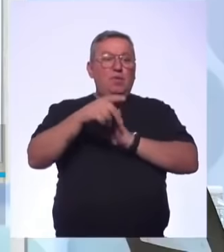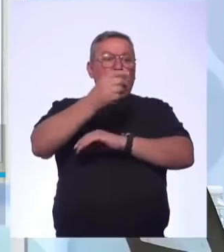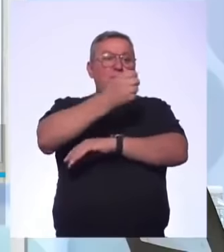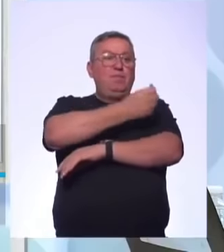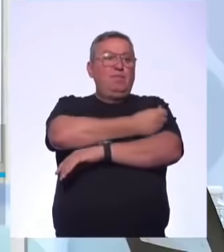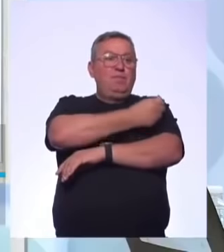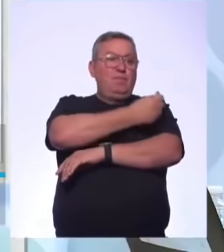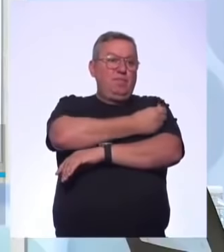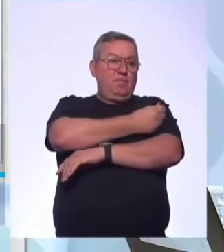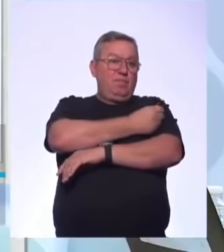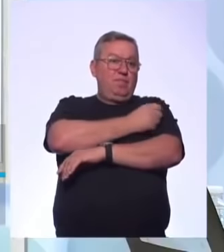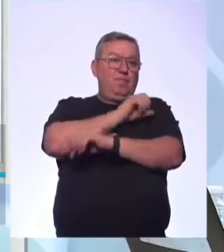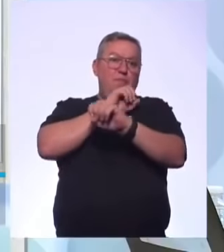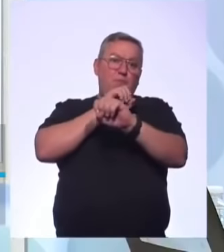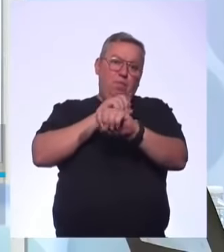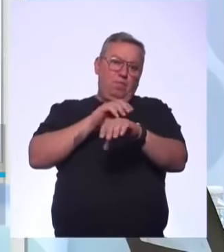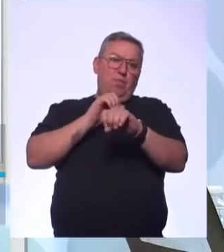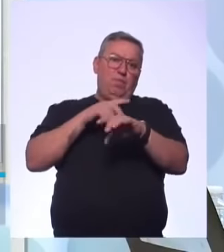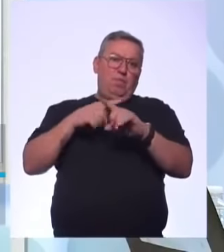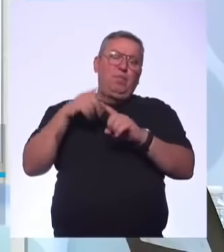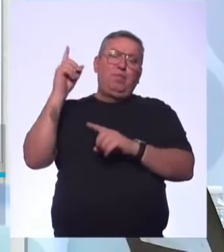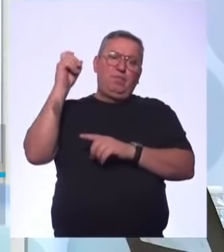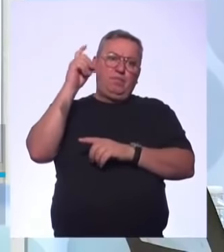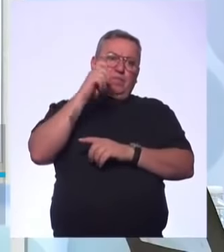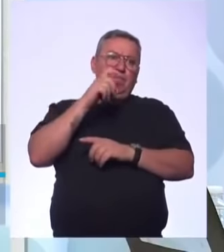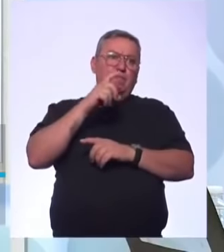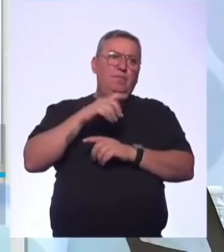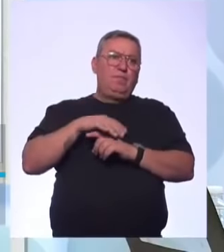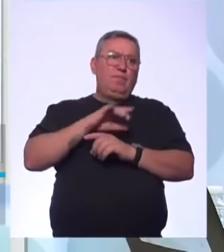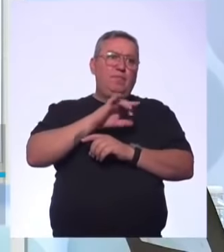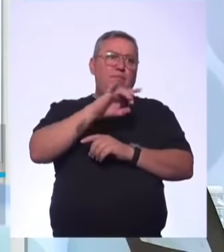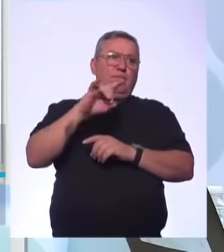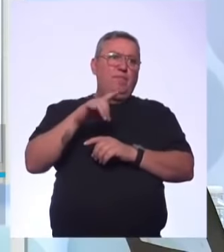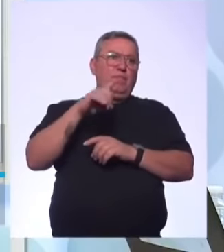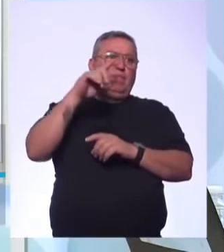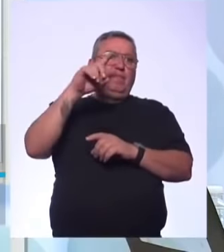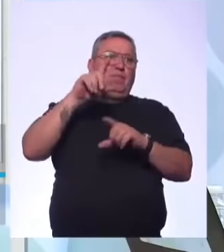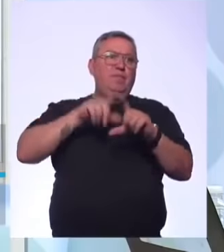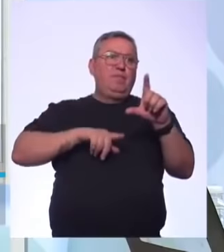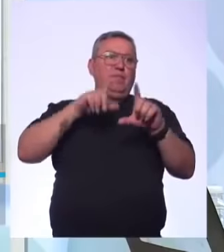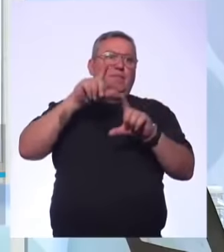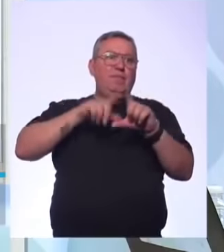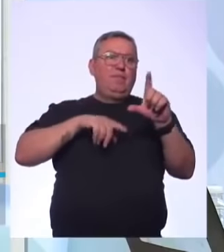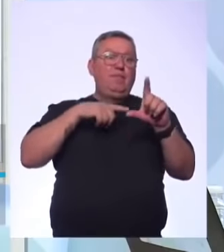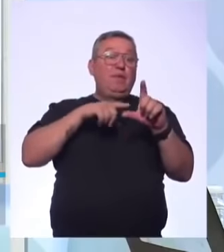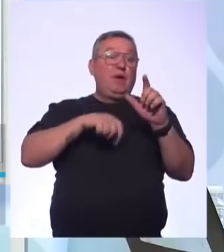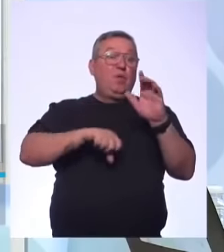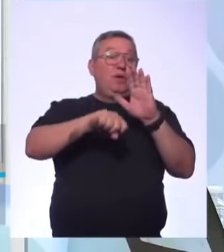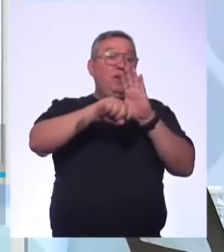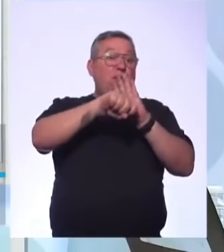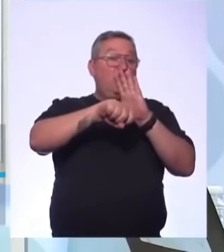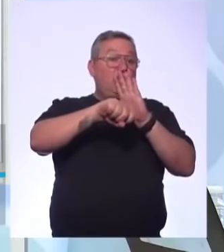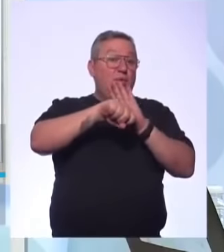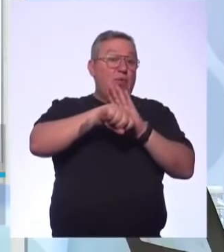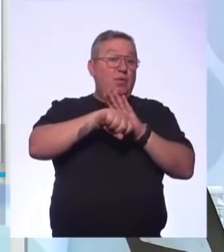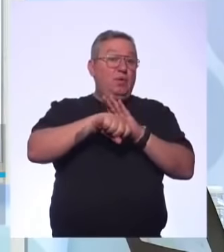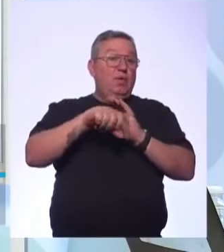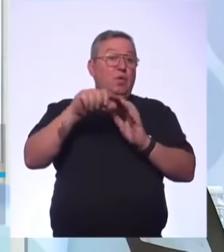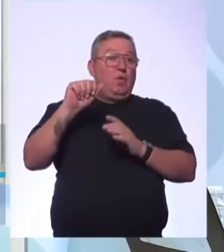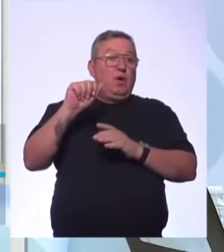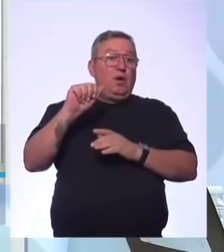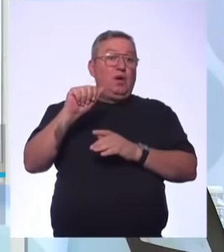a gente não vai ensinar isso aqui porque é difícil, né? Cada letrinha tem um símbolo, né? Então, por exemplo, o